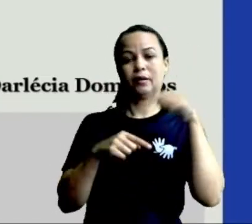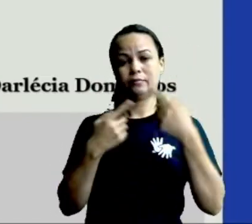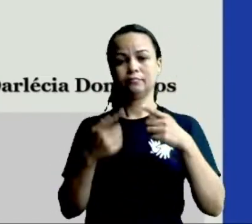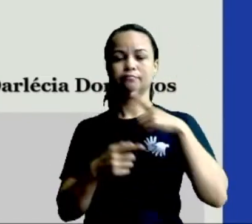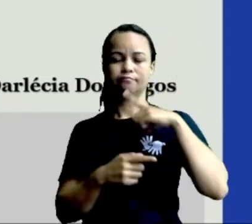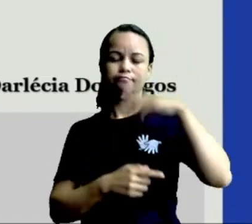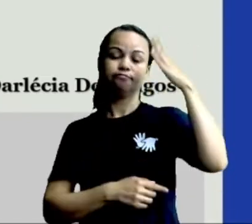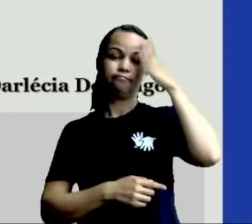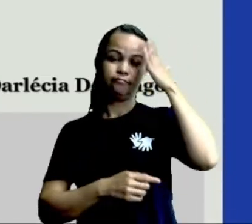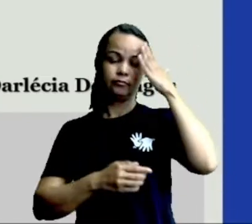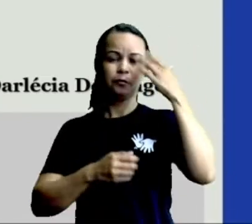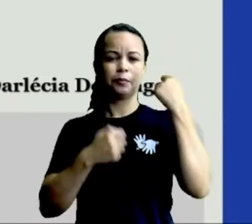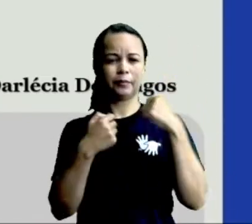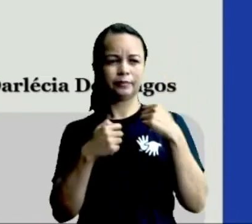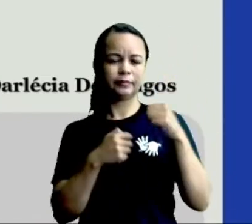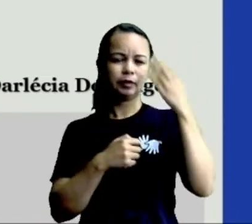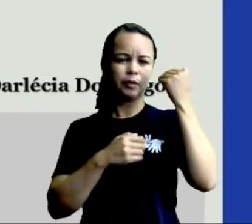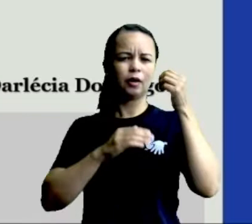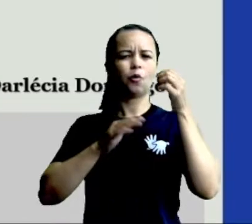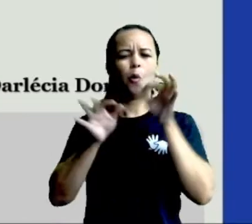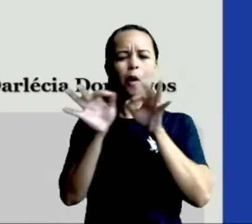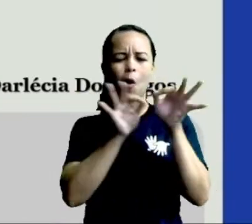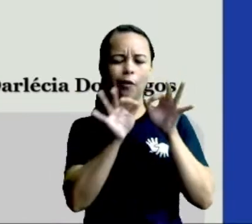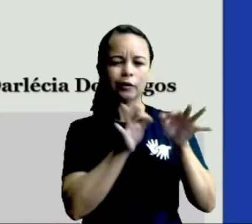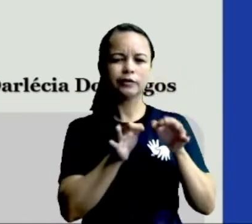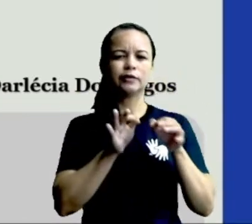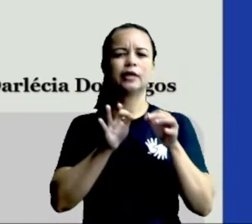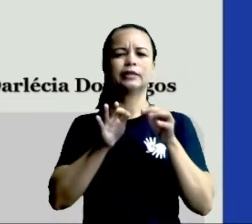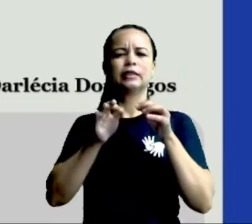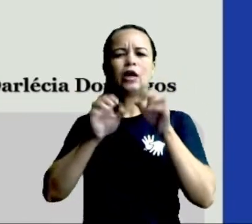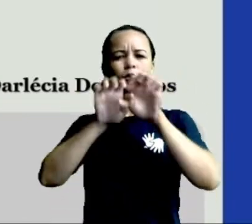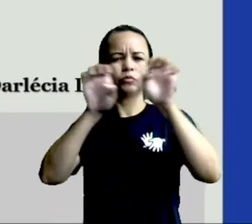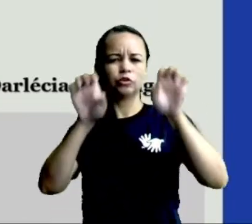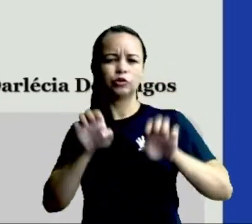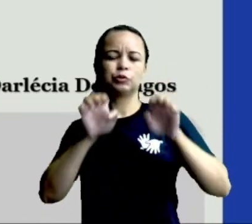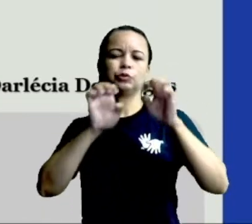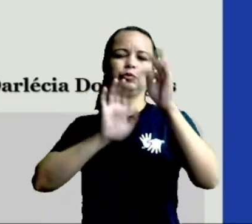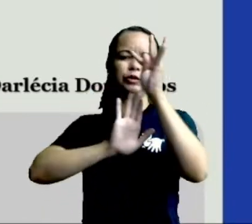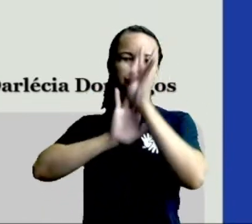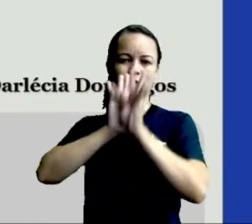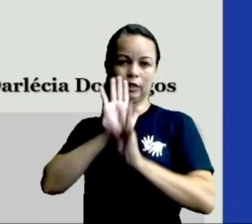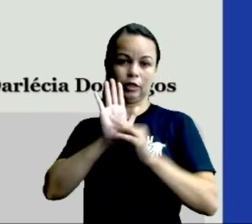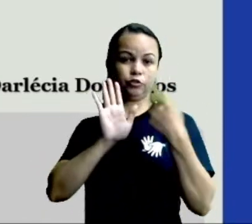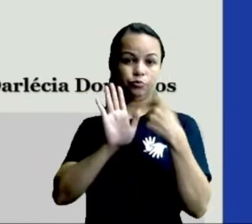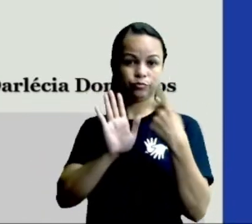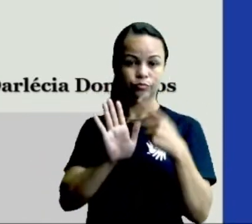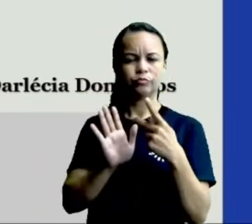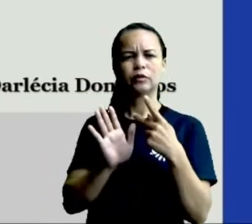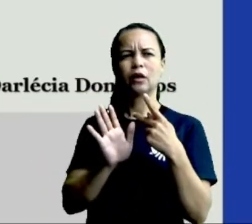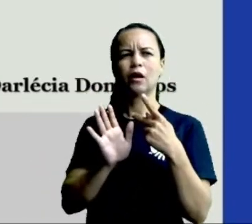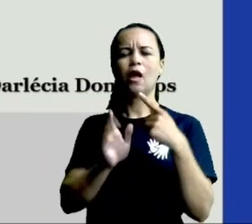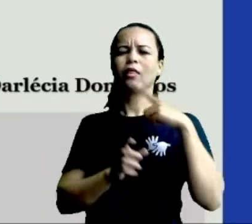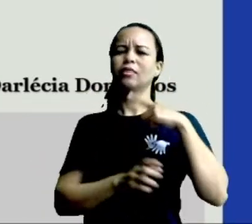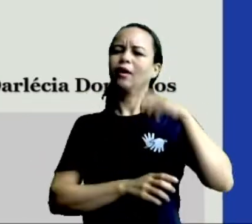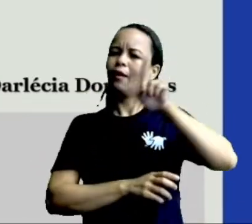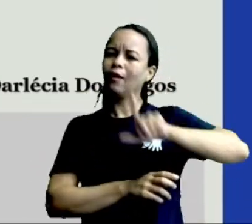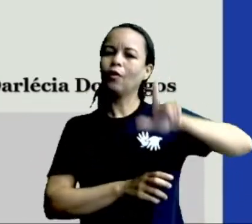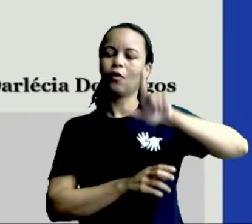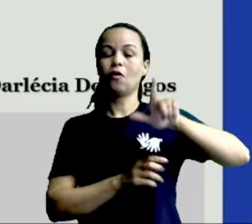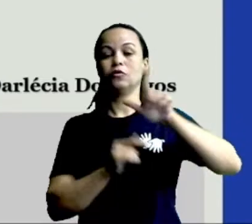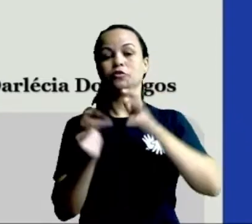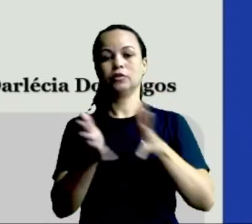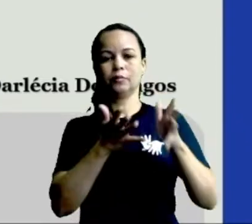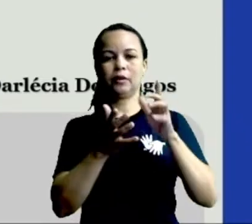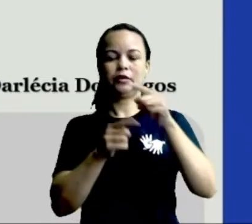você precisa saber como é que foi estruturado, o que foi necessário para que aquele texto tenha lógica, para que